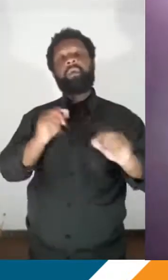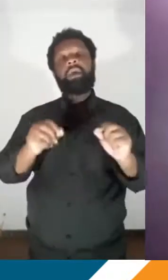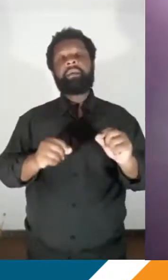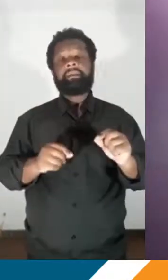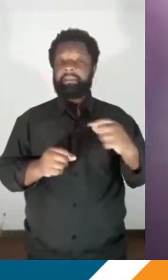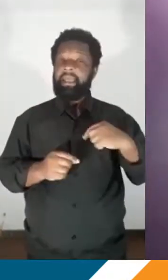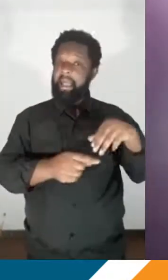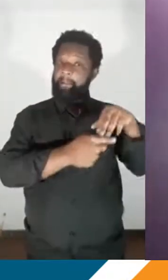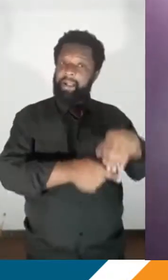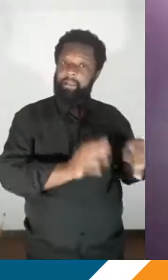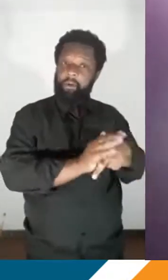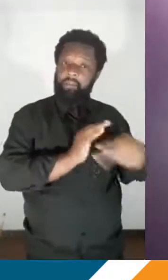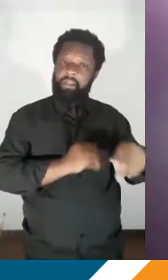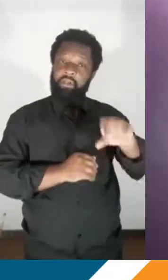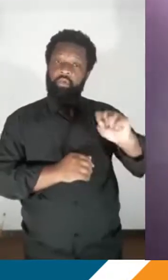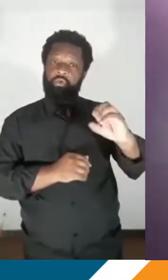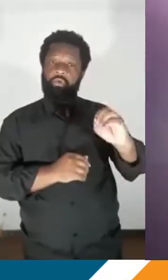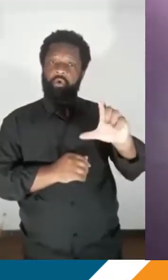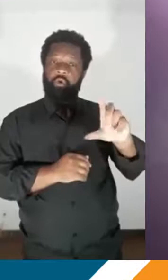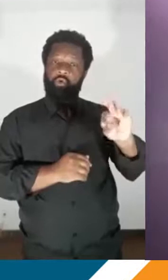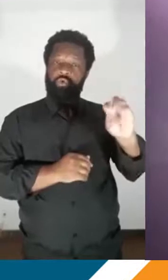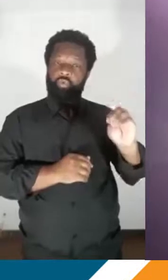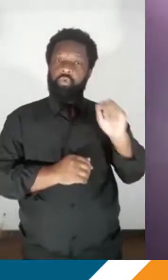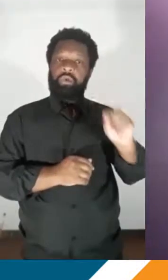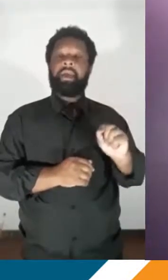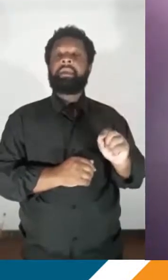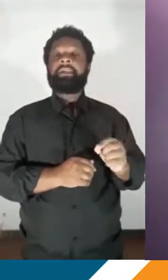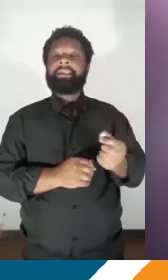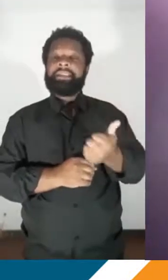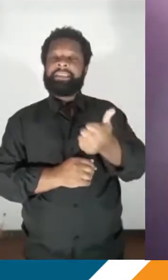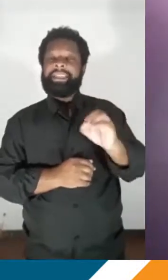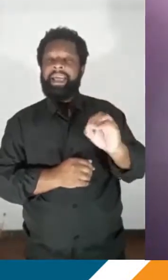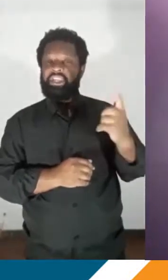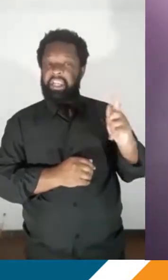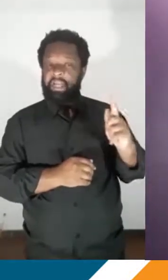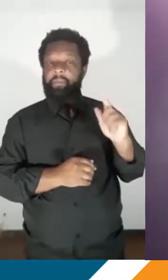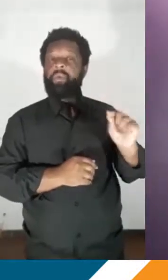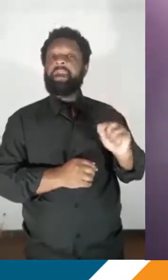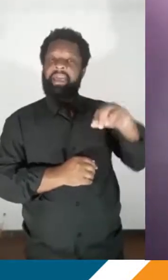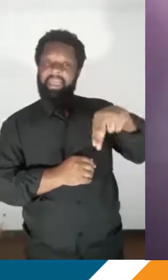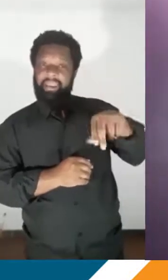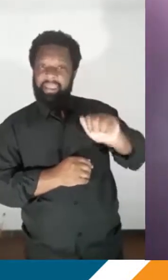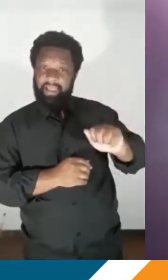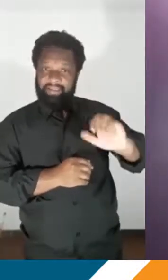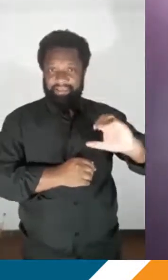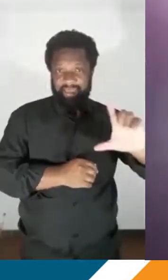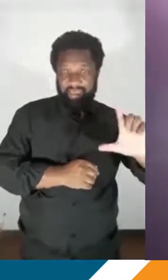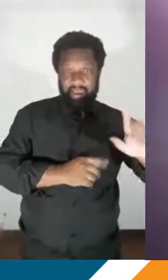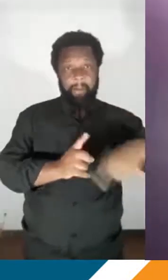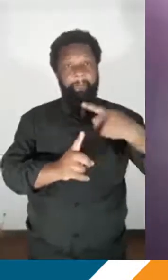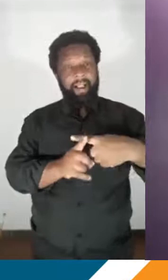solução, ela é o quê? A massa do soluto, que são 10 gramas de